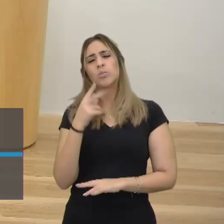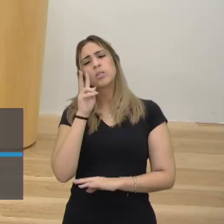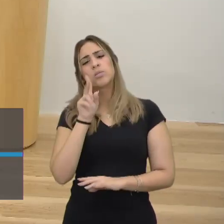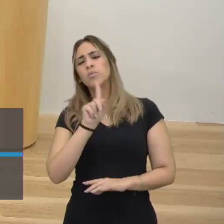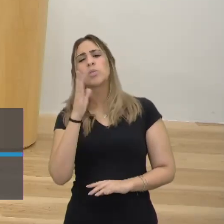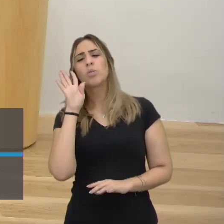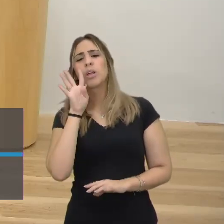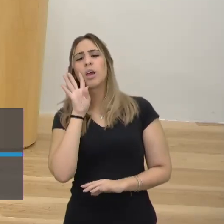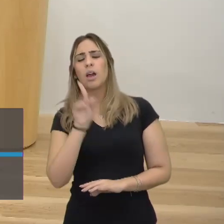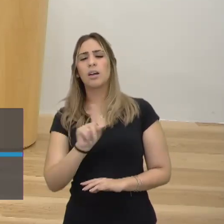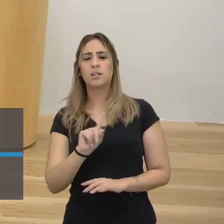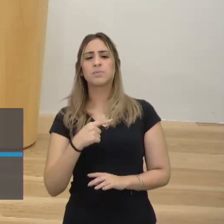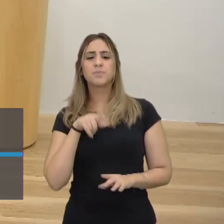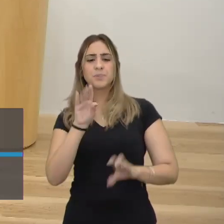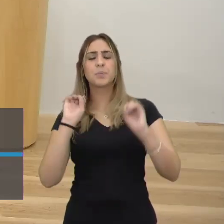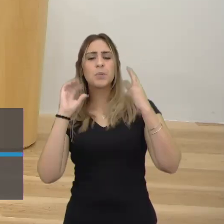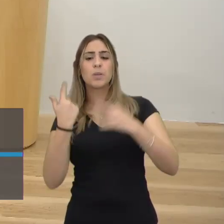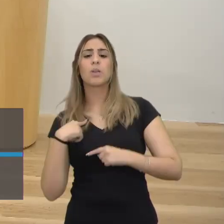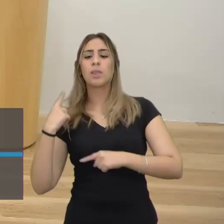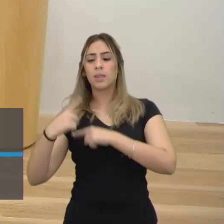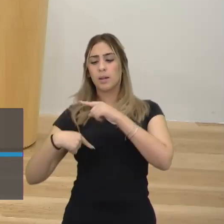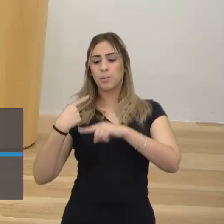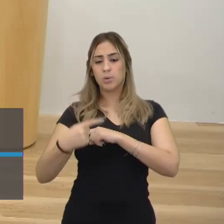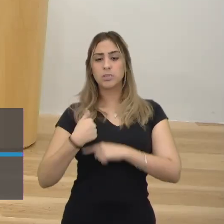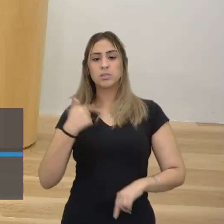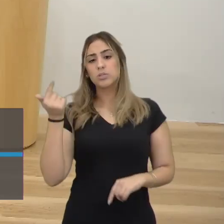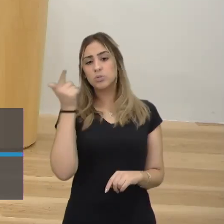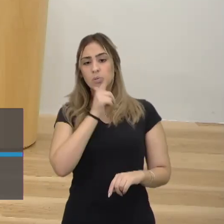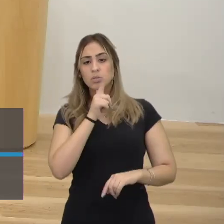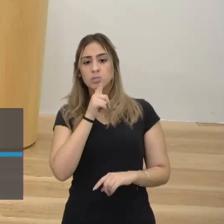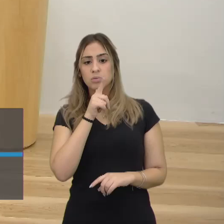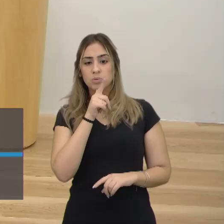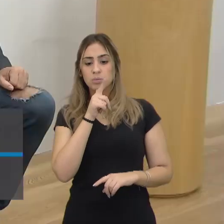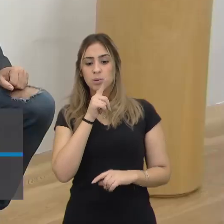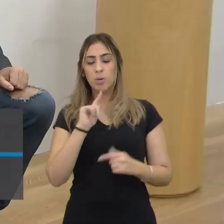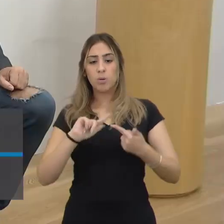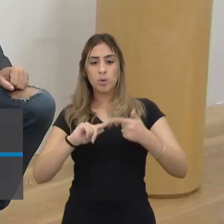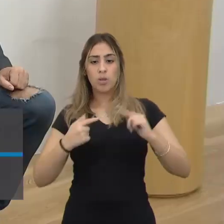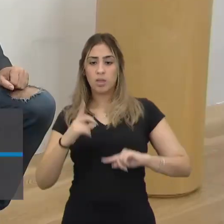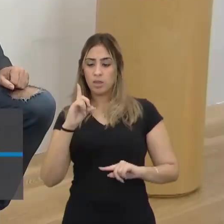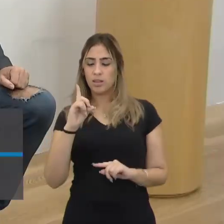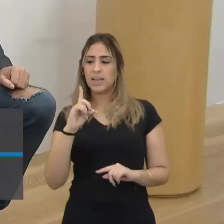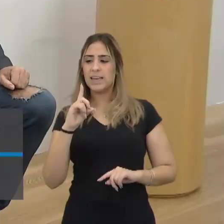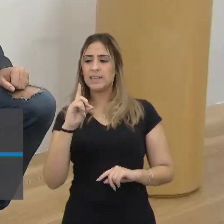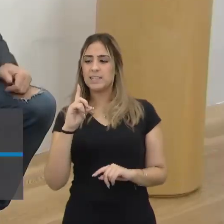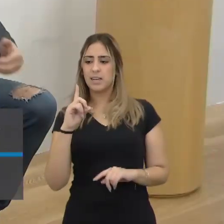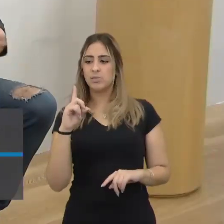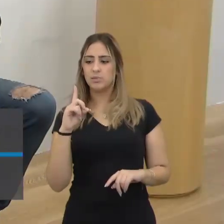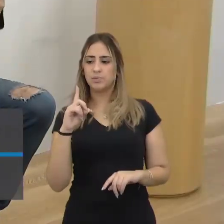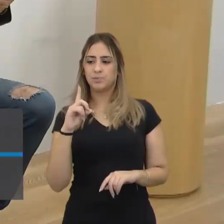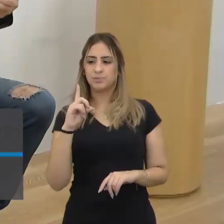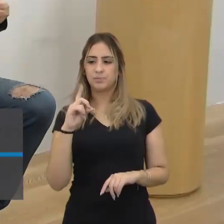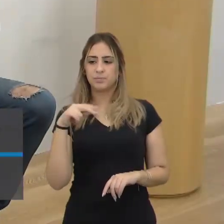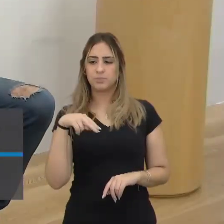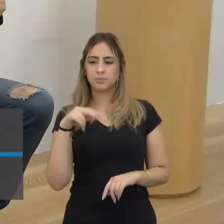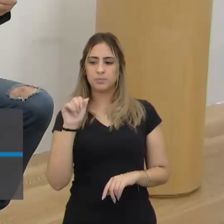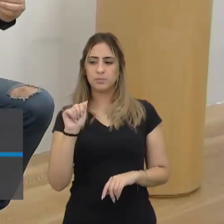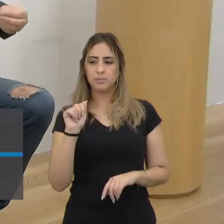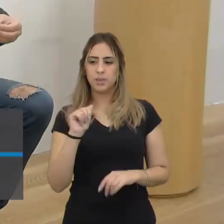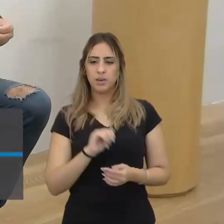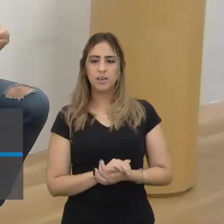foram legais. Isso aconteceu depois que a gente conseguiu mapear o DNA. Perfeito, professor. E aí, quando a gente fez